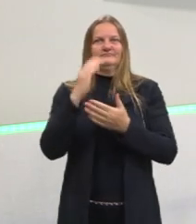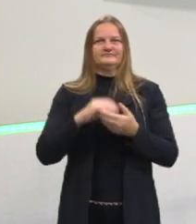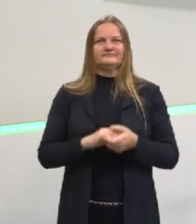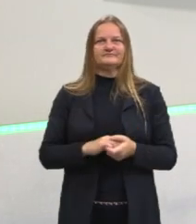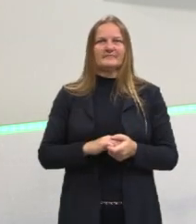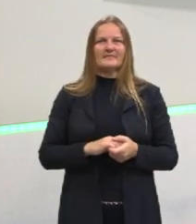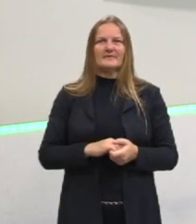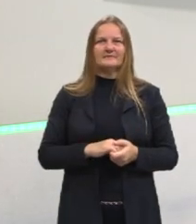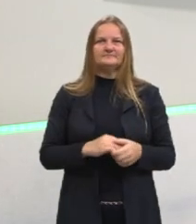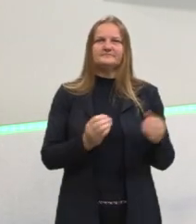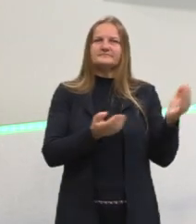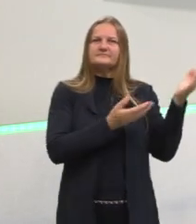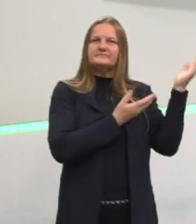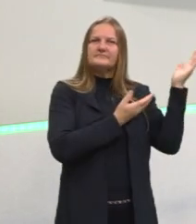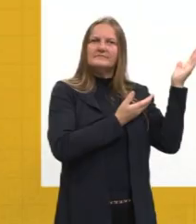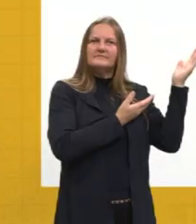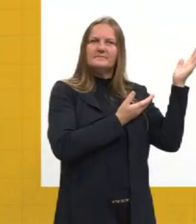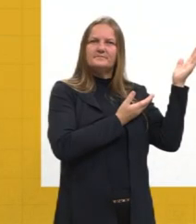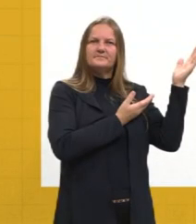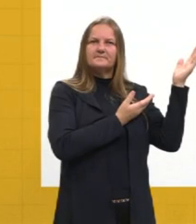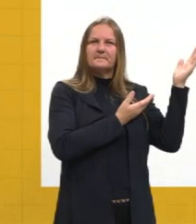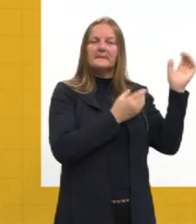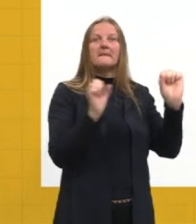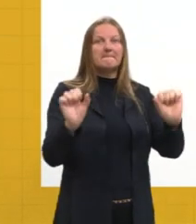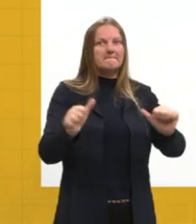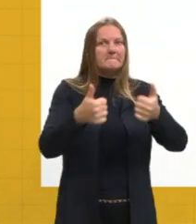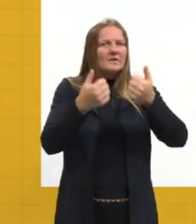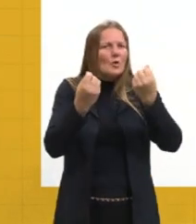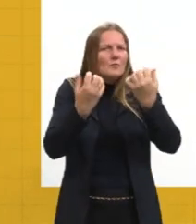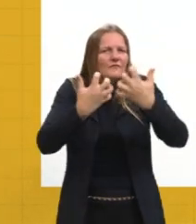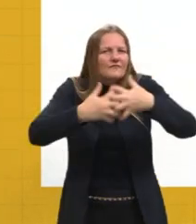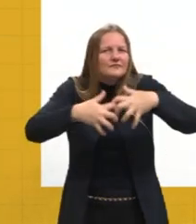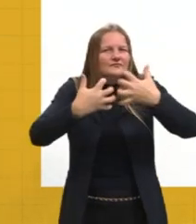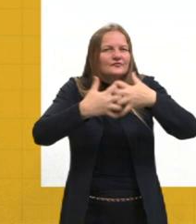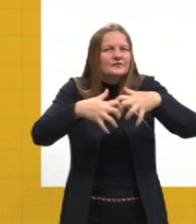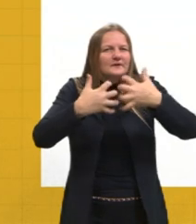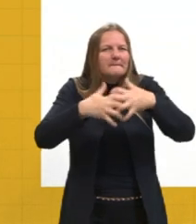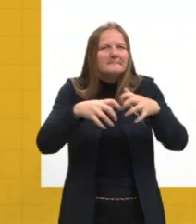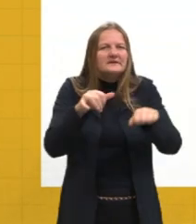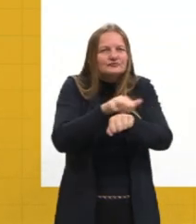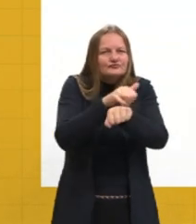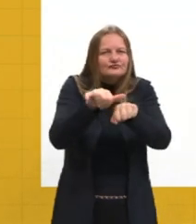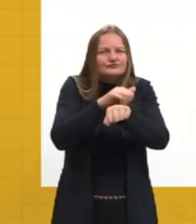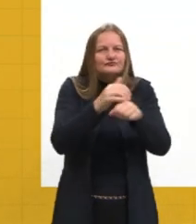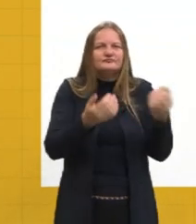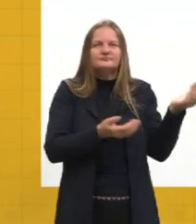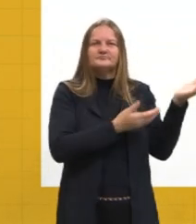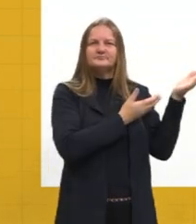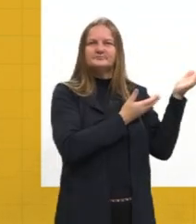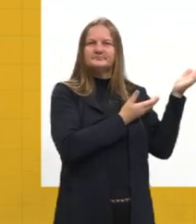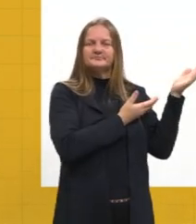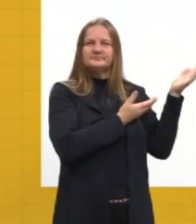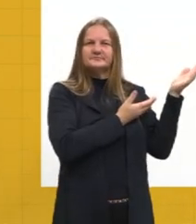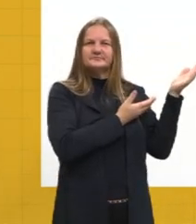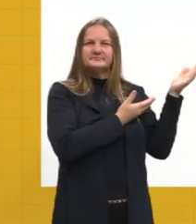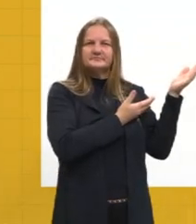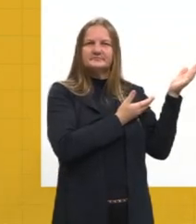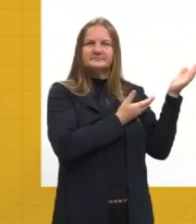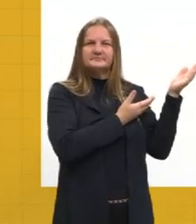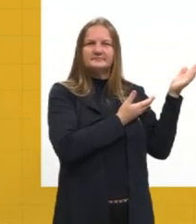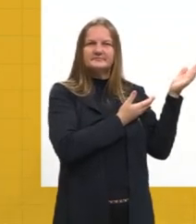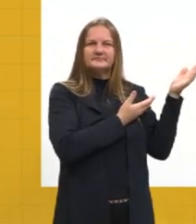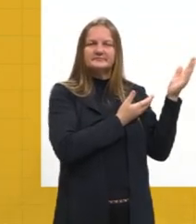bom então aqui a gente pode ver um pouquinho melhor como é que funciona o mecanismo de reprodução